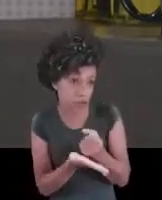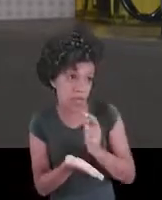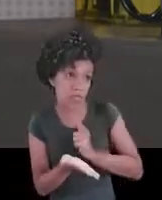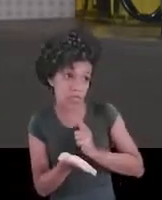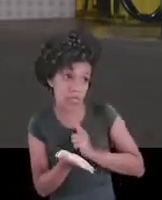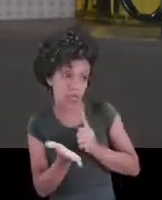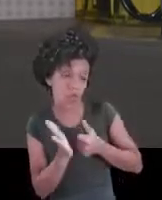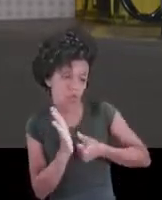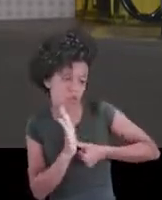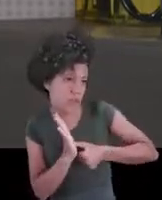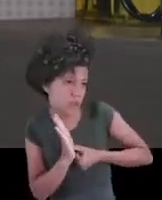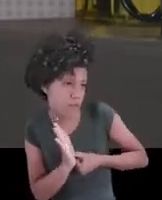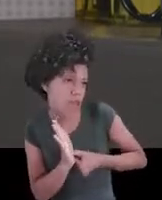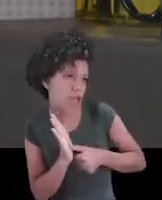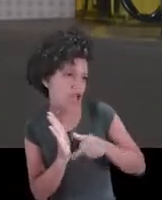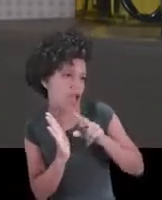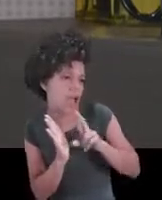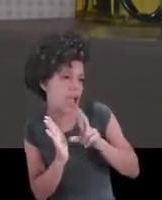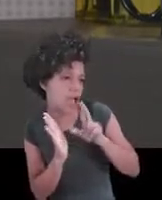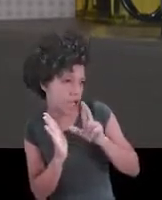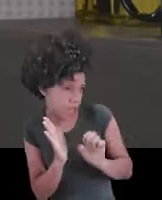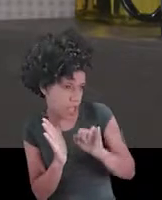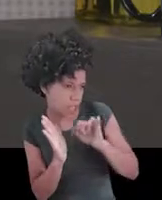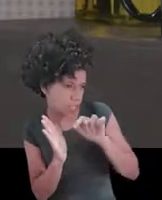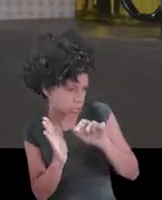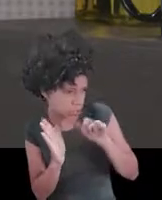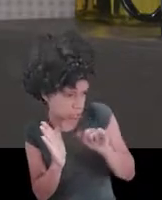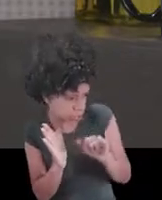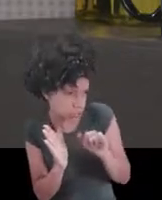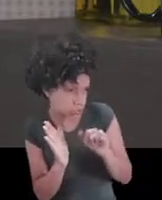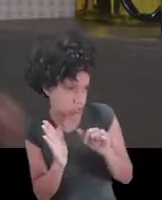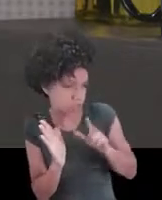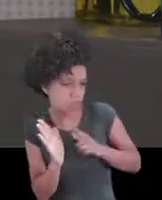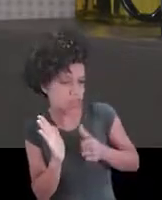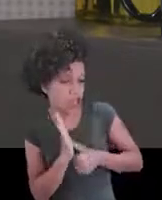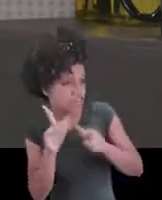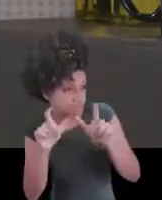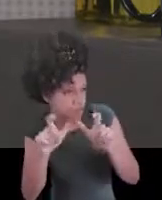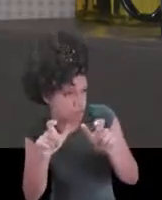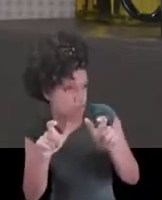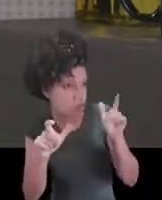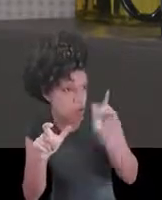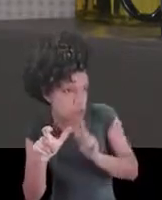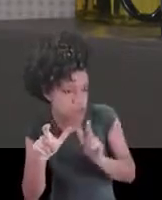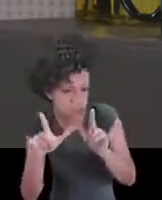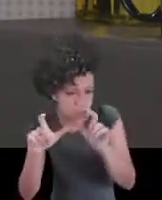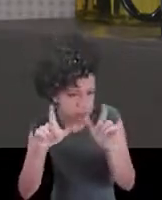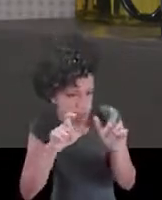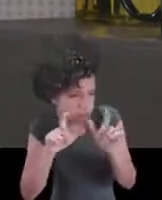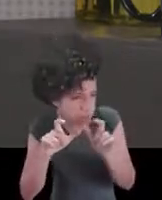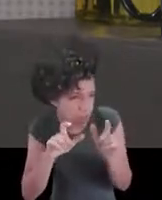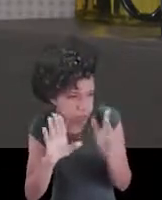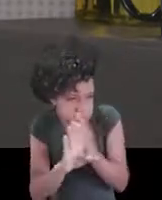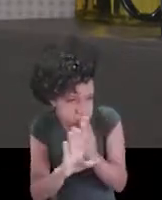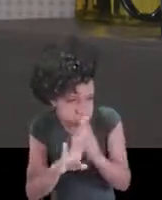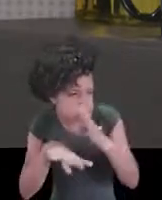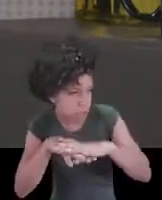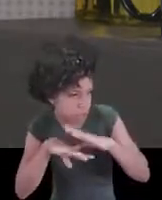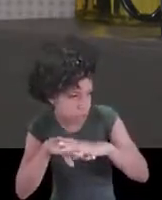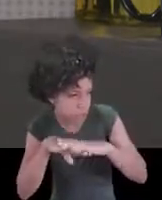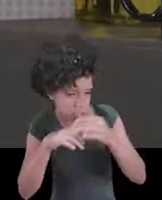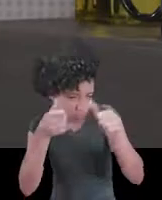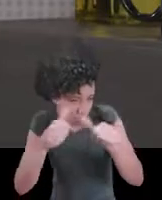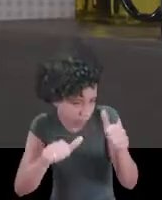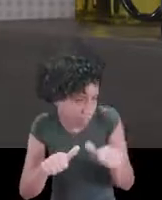impressão digital que se chama hash tão uma foto tem um resto que você consegue fazer um cálculo da